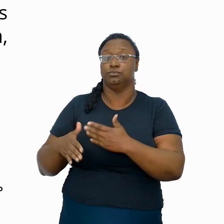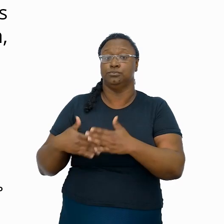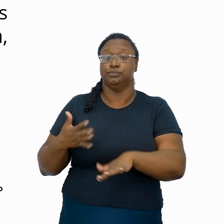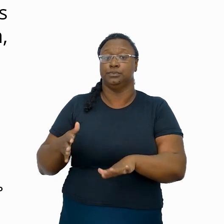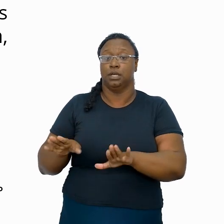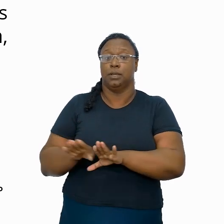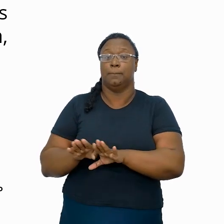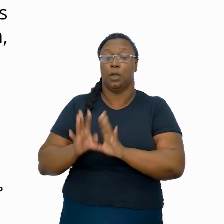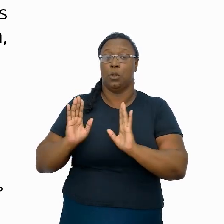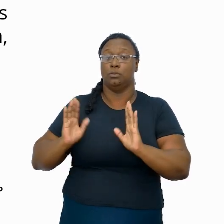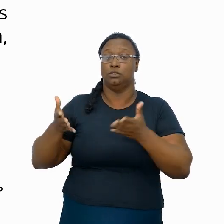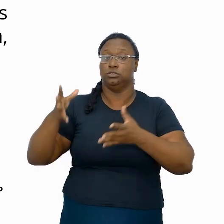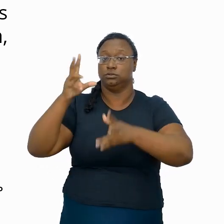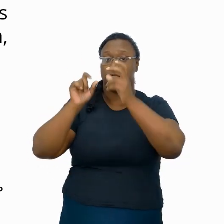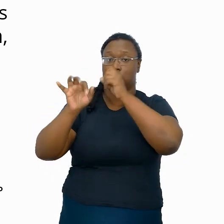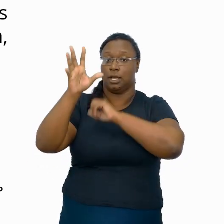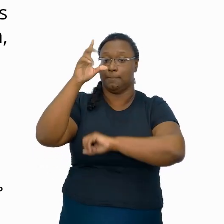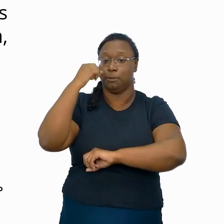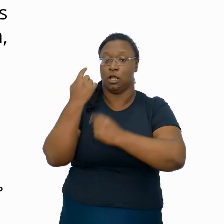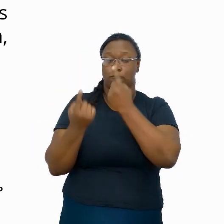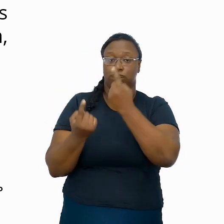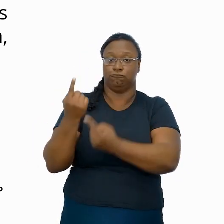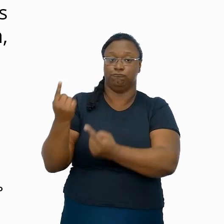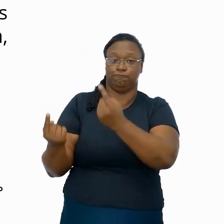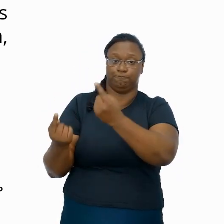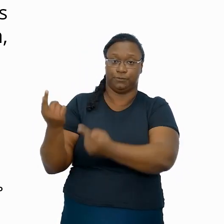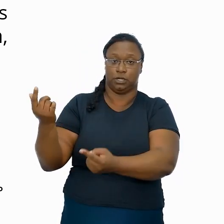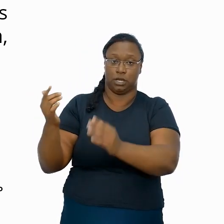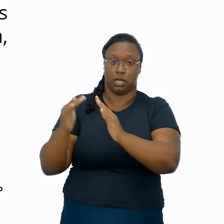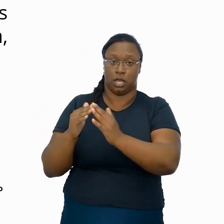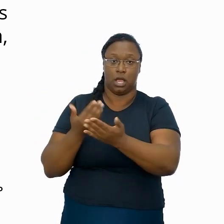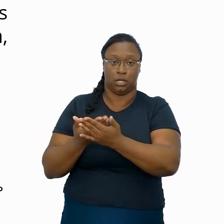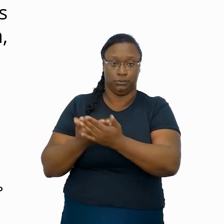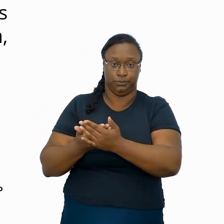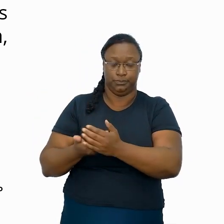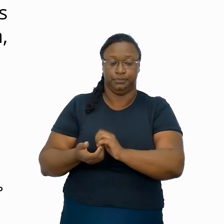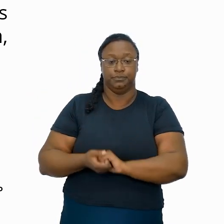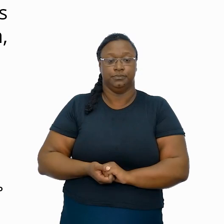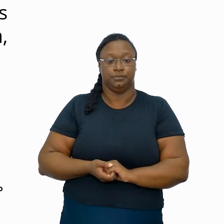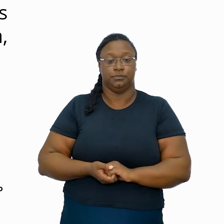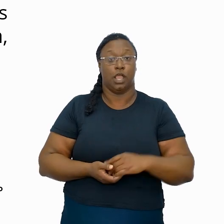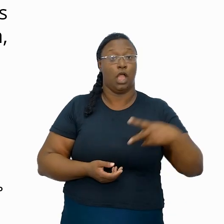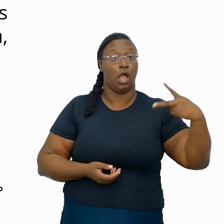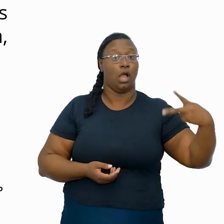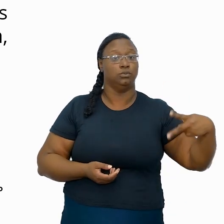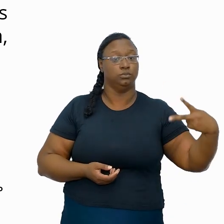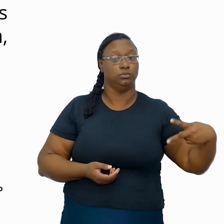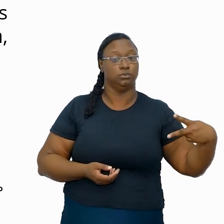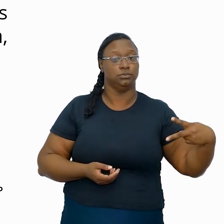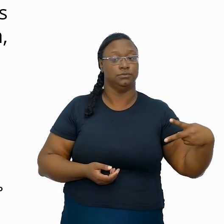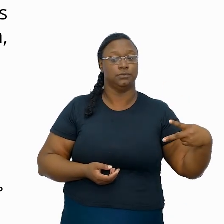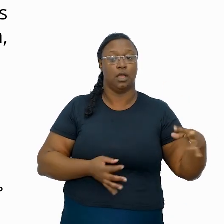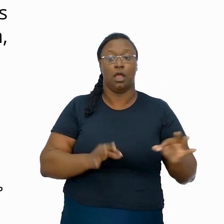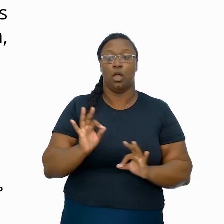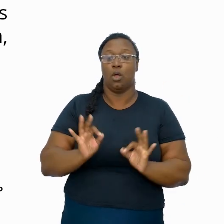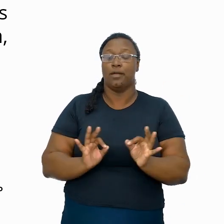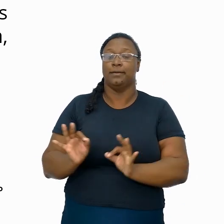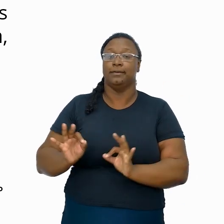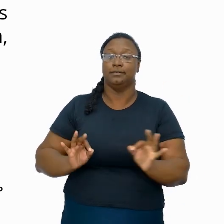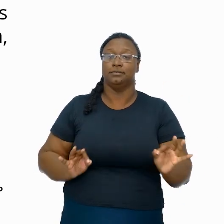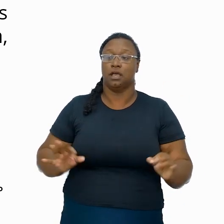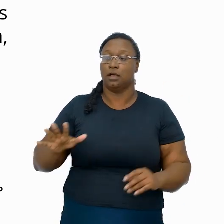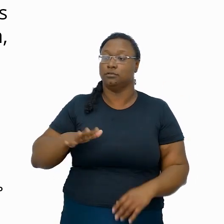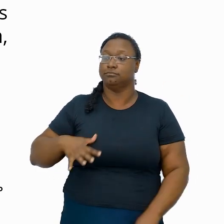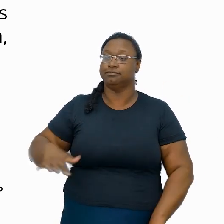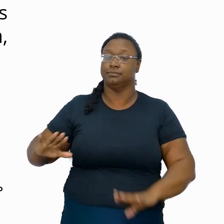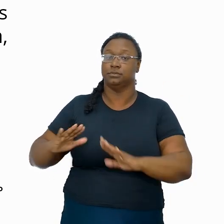os objetivos de aprendizagem de cada aula. No objetivo geral 2, organizar a gestão da sala de